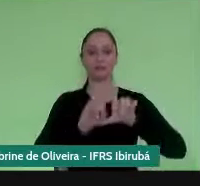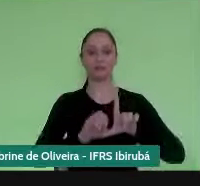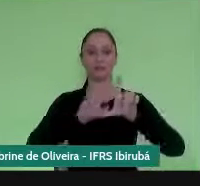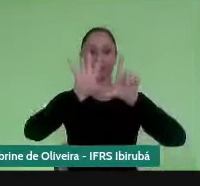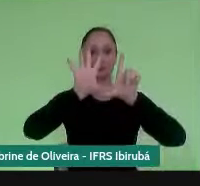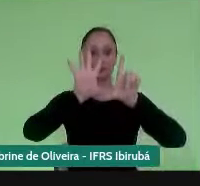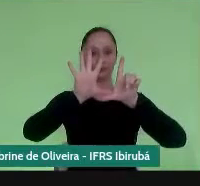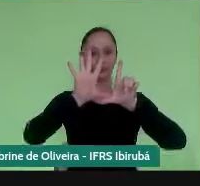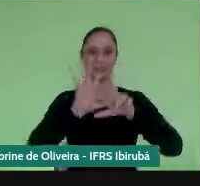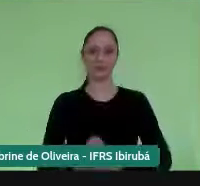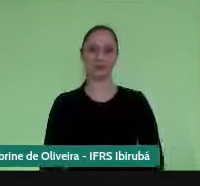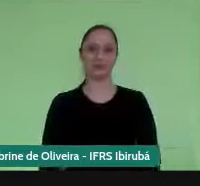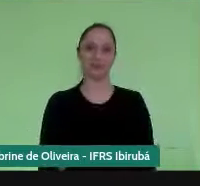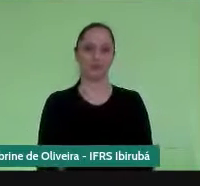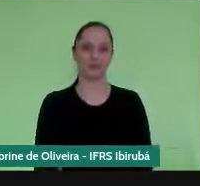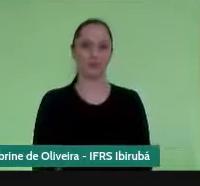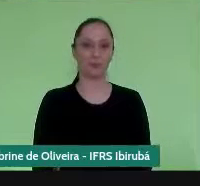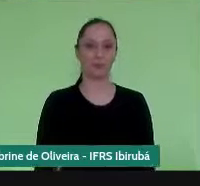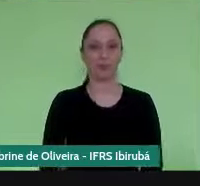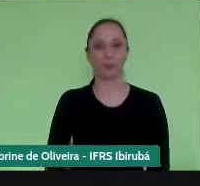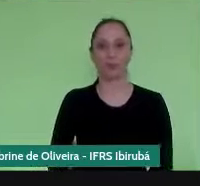vocês.